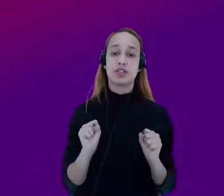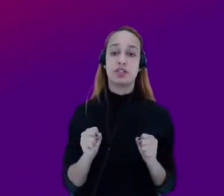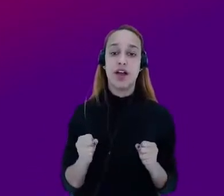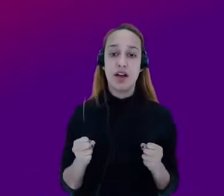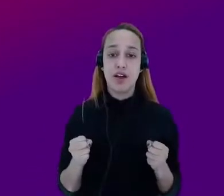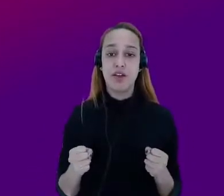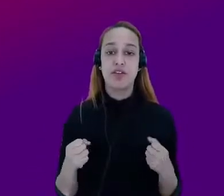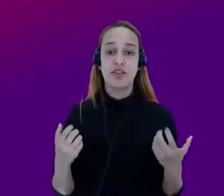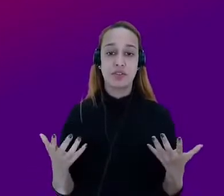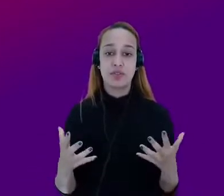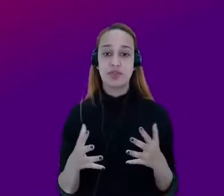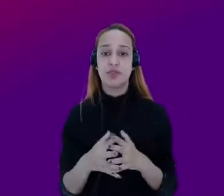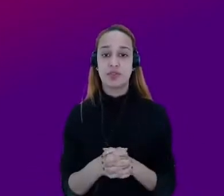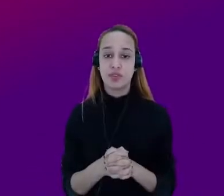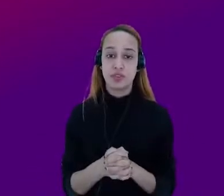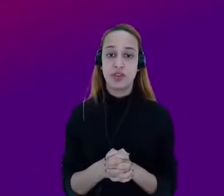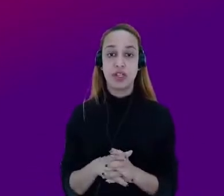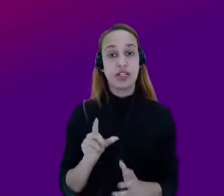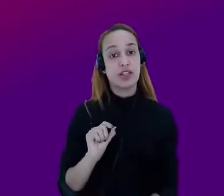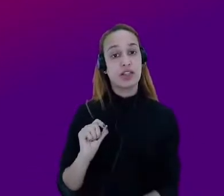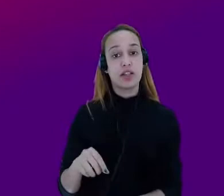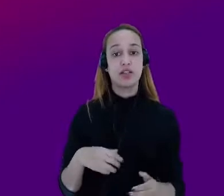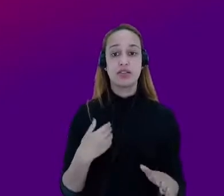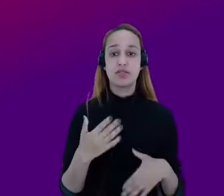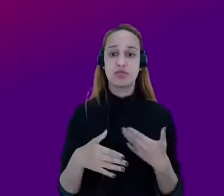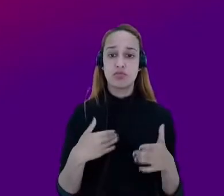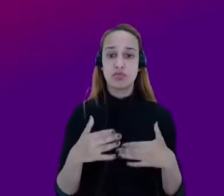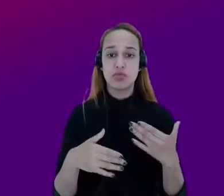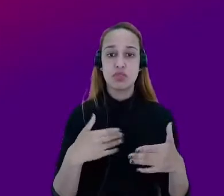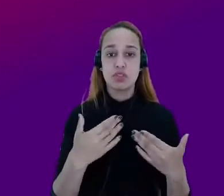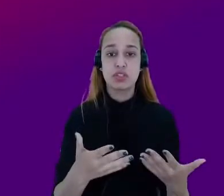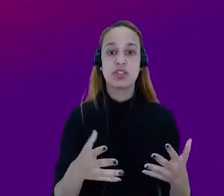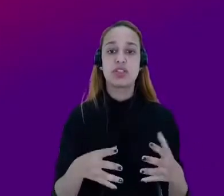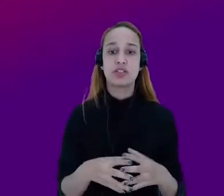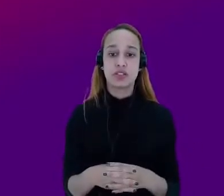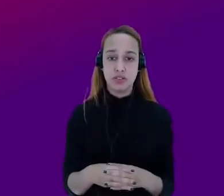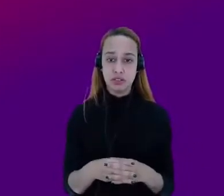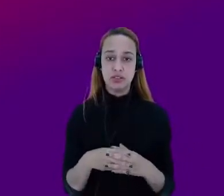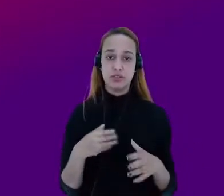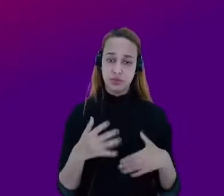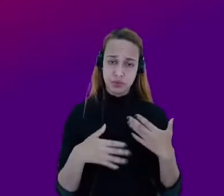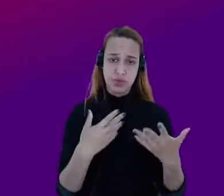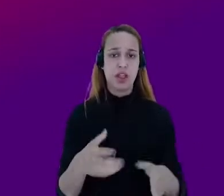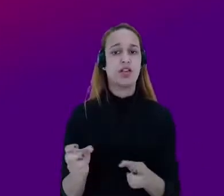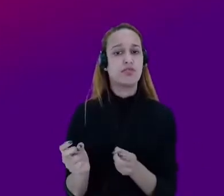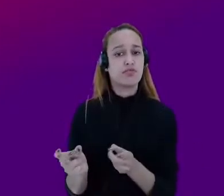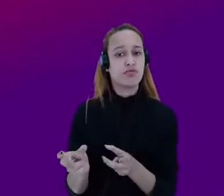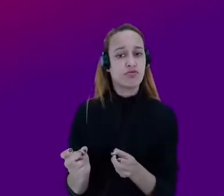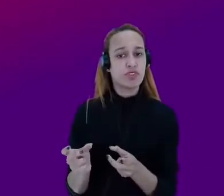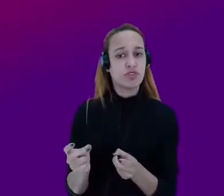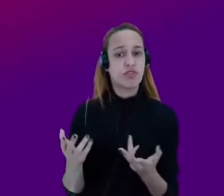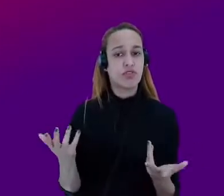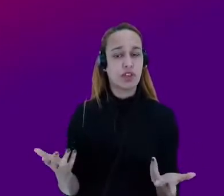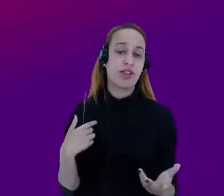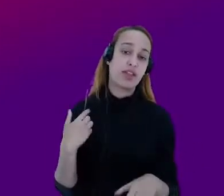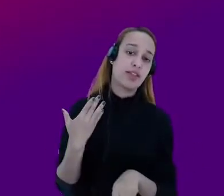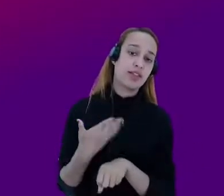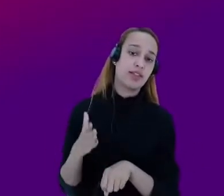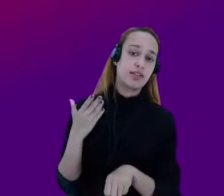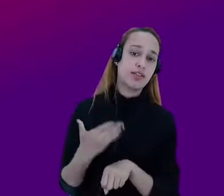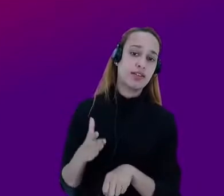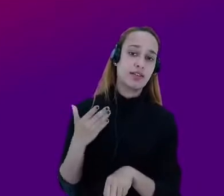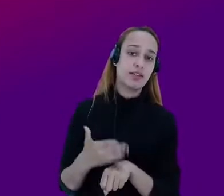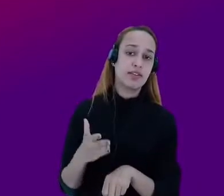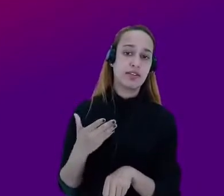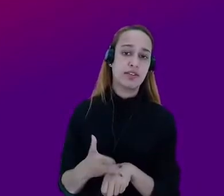que focar nesse processo de venda e construir esse processo de venda como estrutura de treinamento, como estrutura